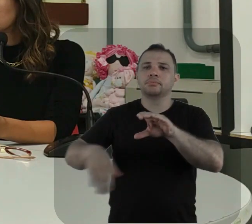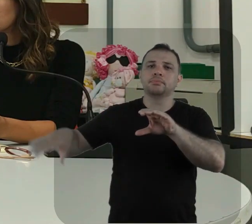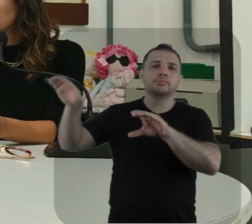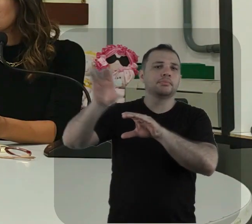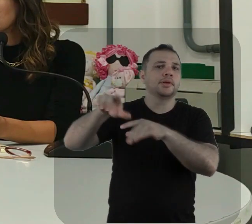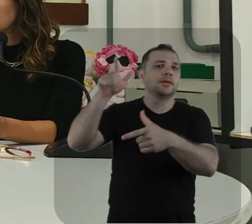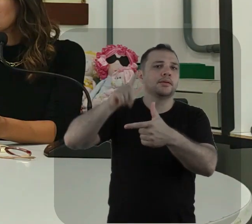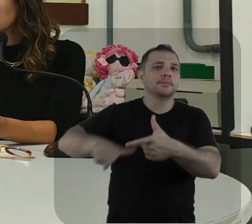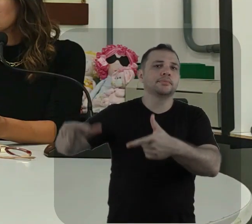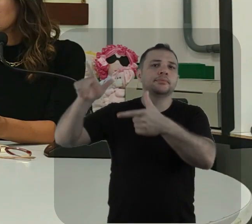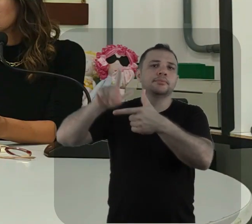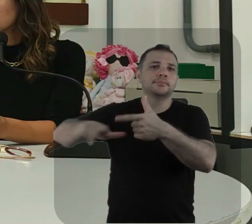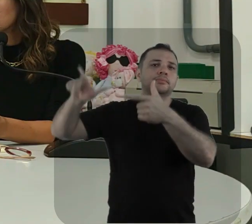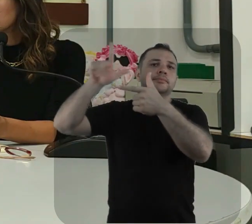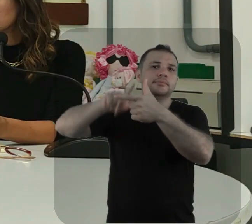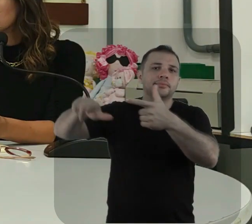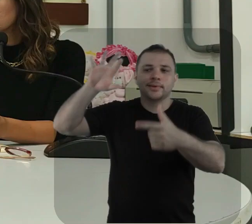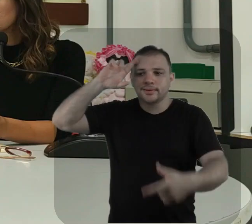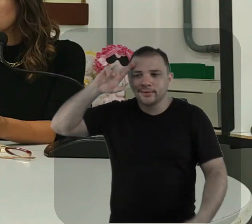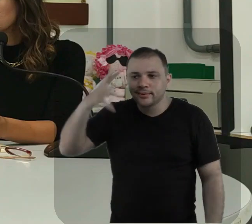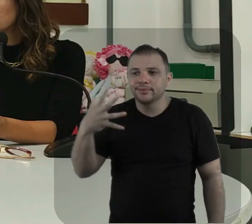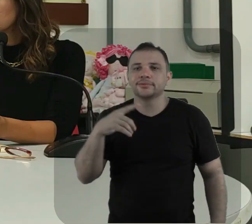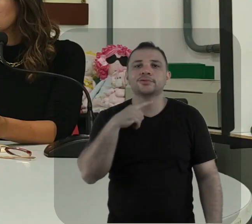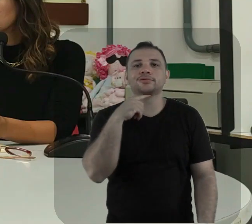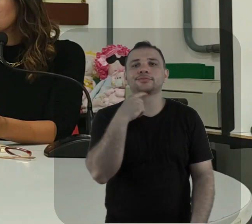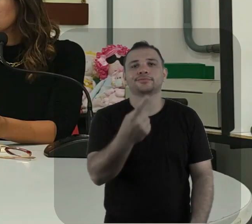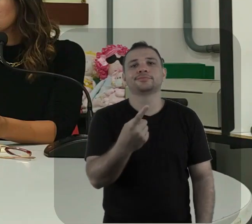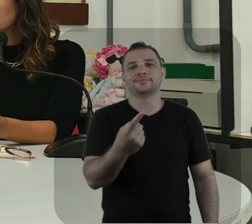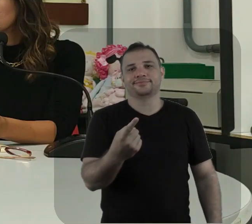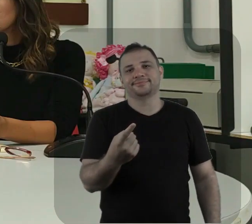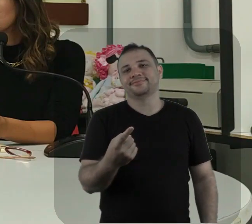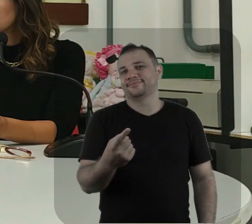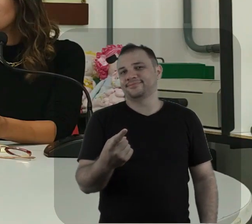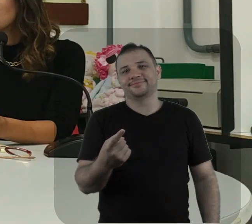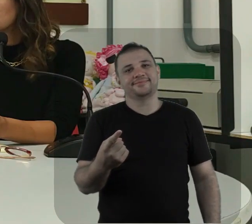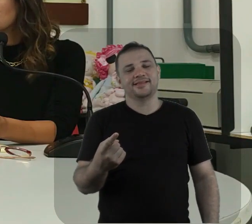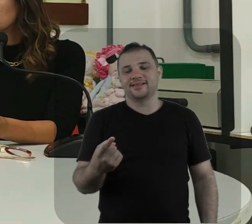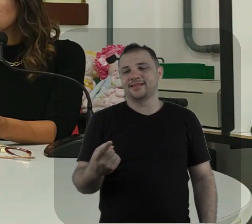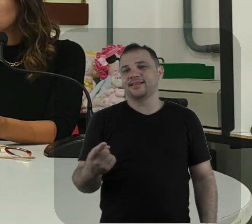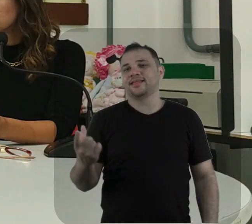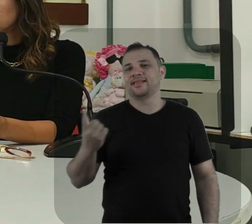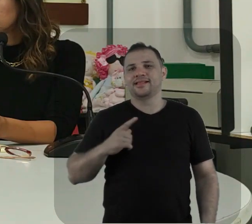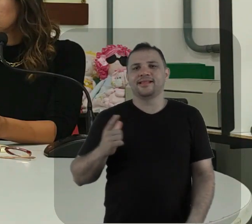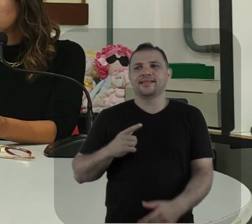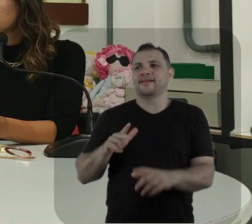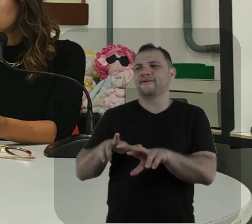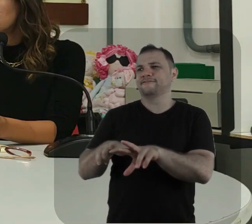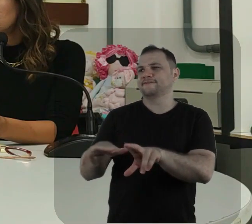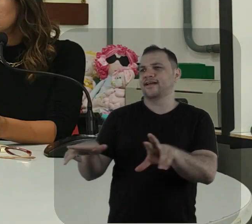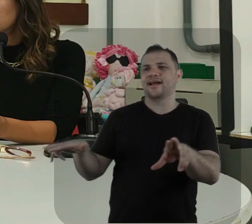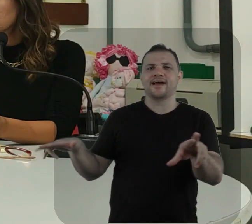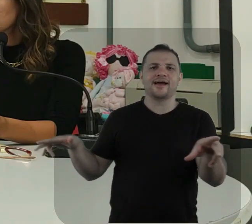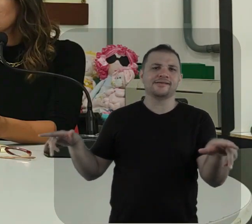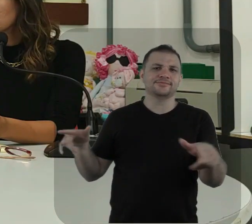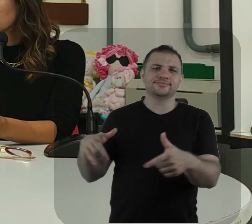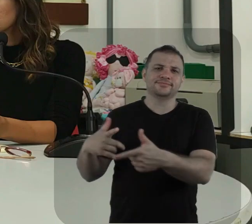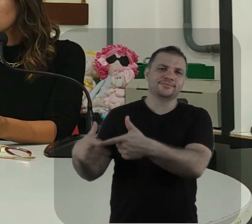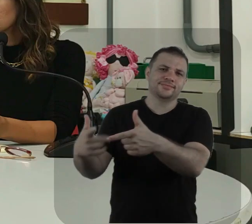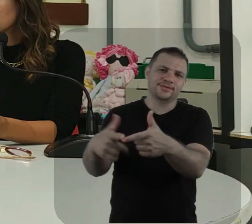avolumando, digamos assim, e não se resolve, né? Pelo contrário, você tem ali uma série de